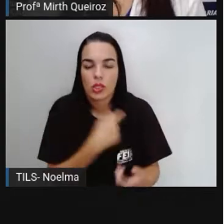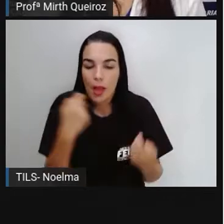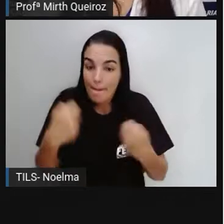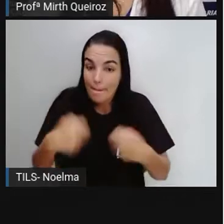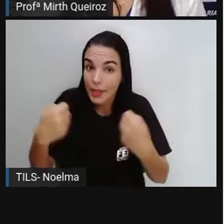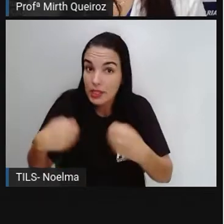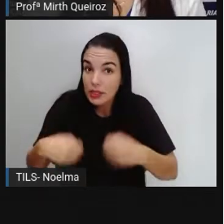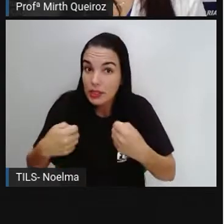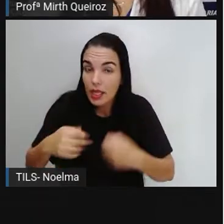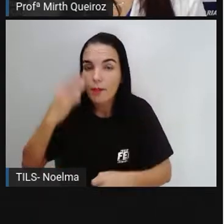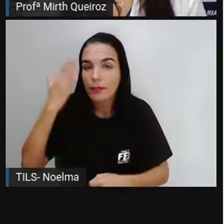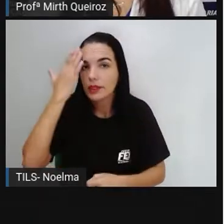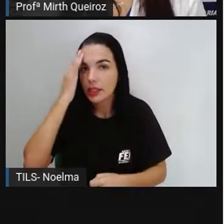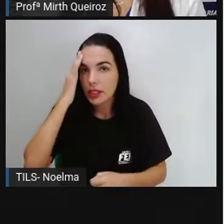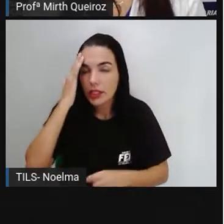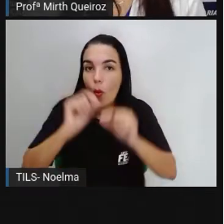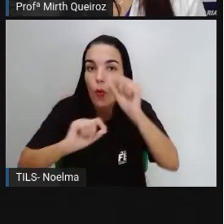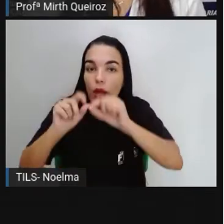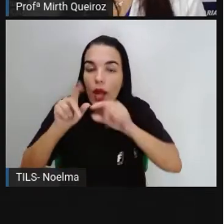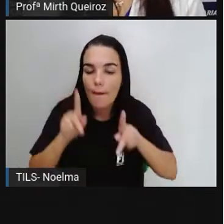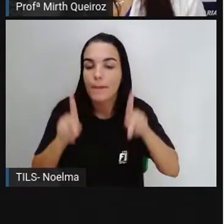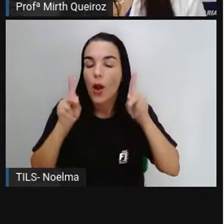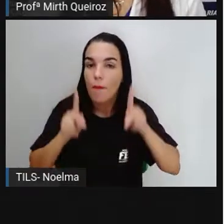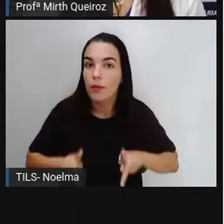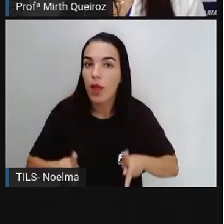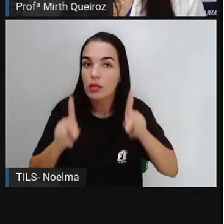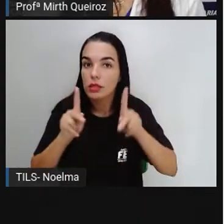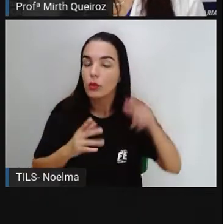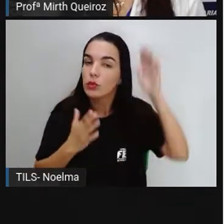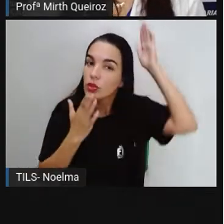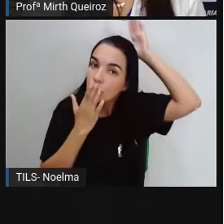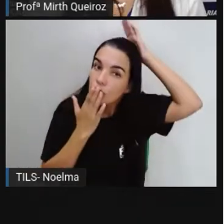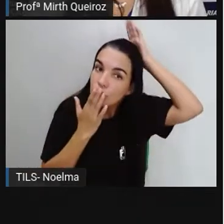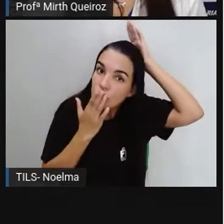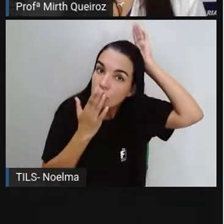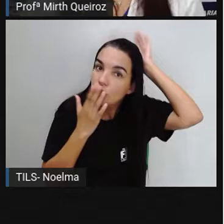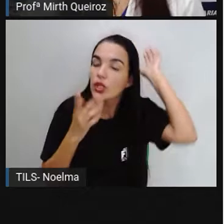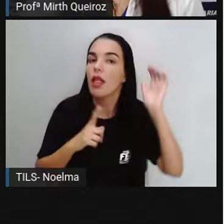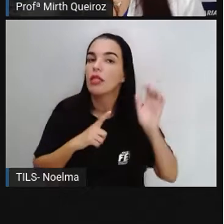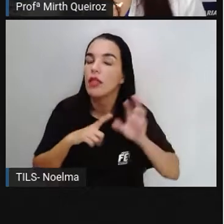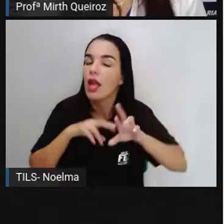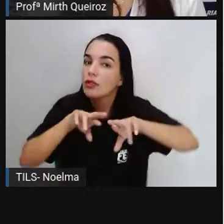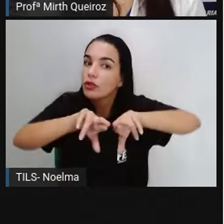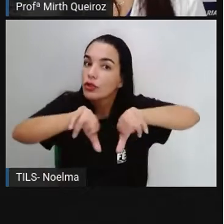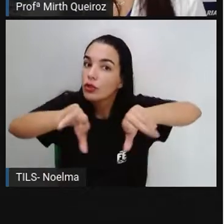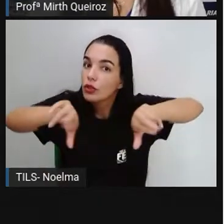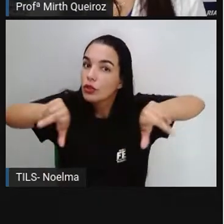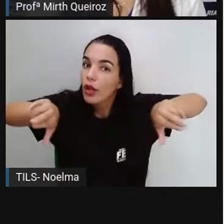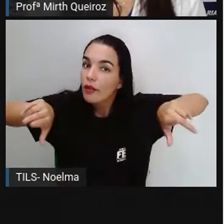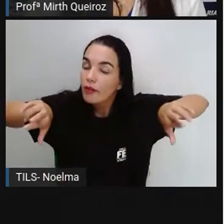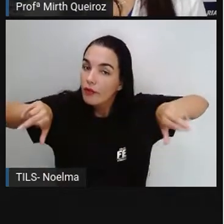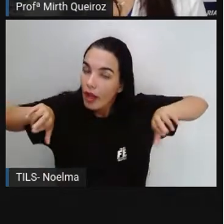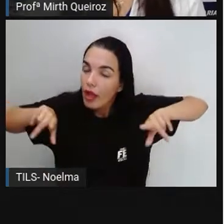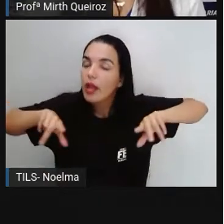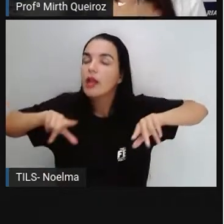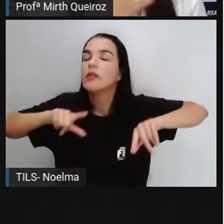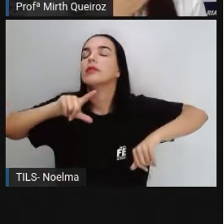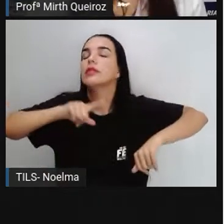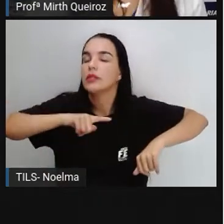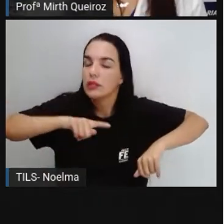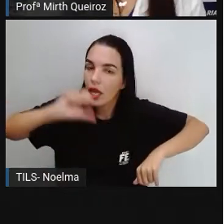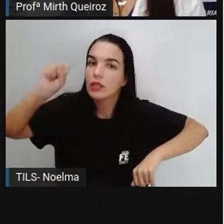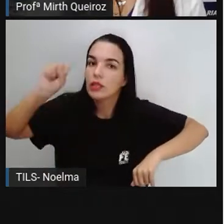que essas populações indígenas, elas se diferenciam, né, entre si ali. Há diferenças,